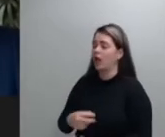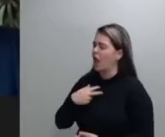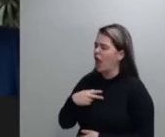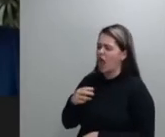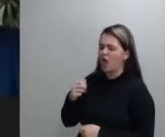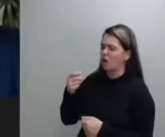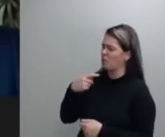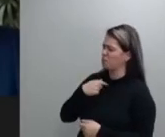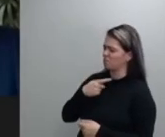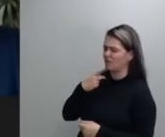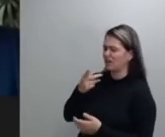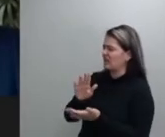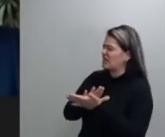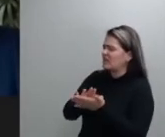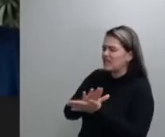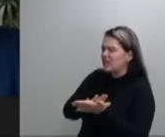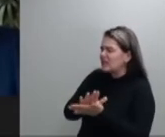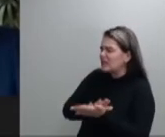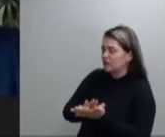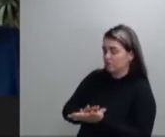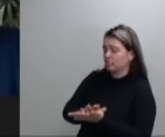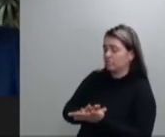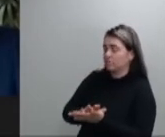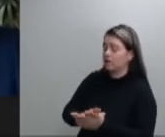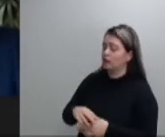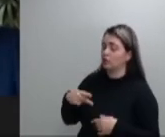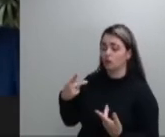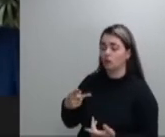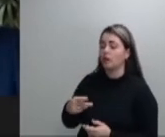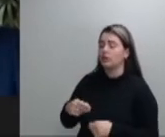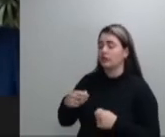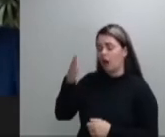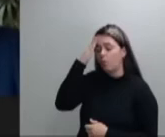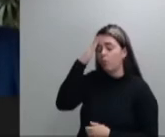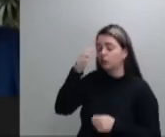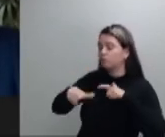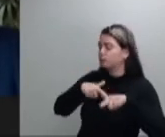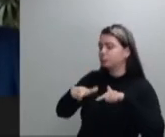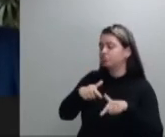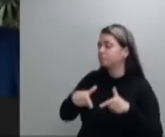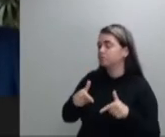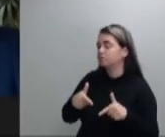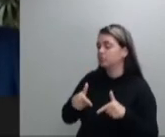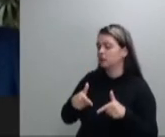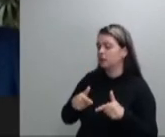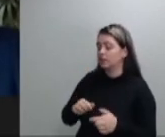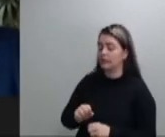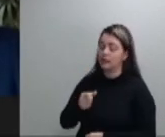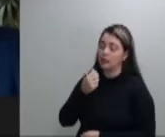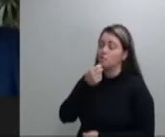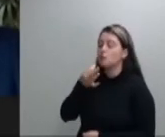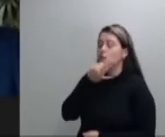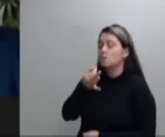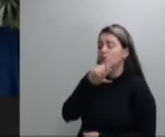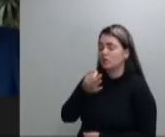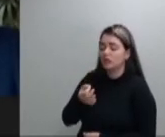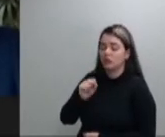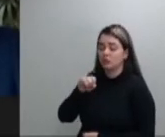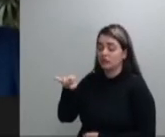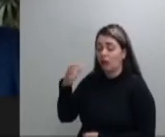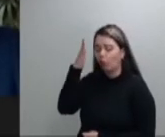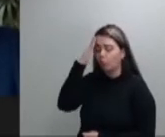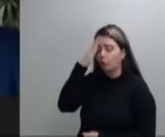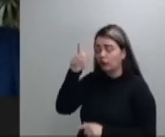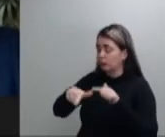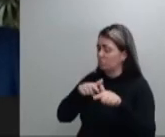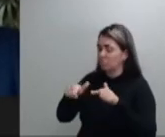cerrada de nada inclusive minha parte de competência que na minha opinião se a parte não suscita é coisa absolutamente